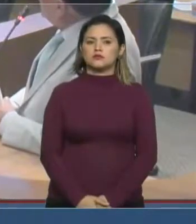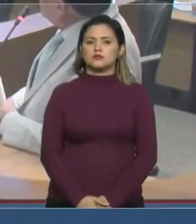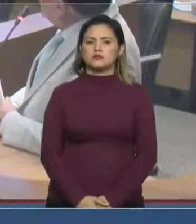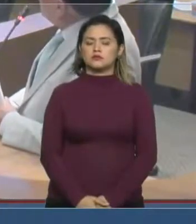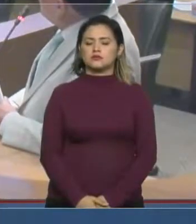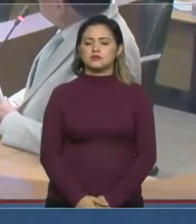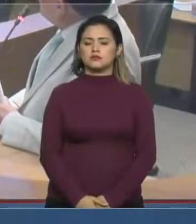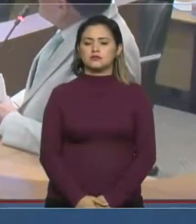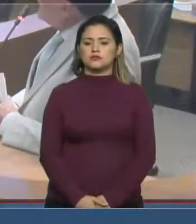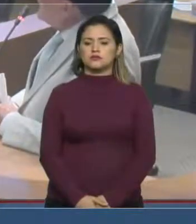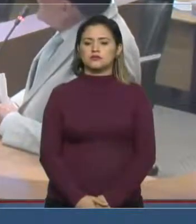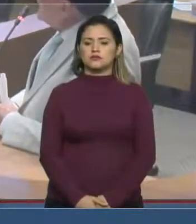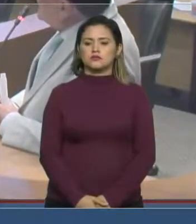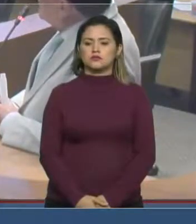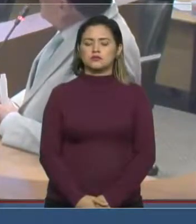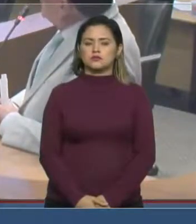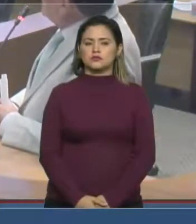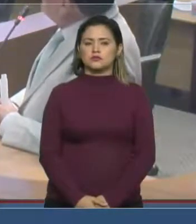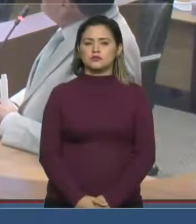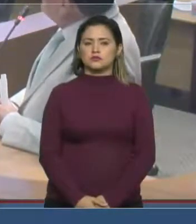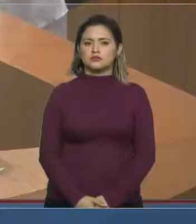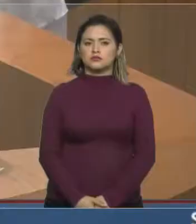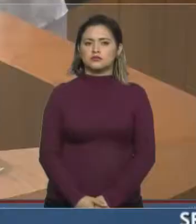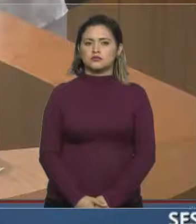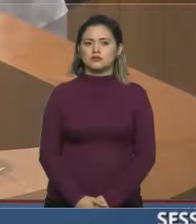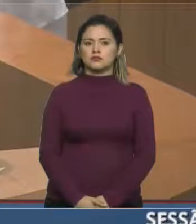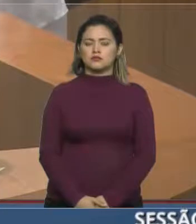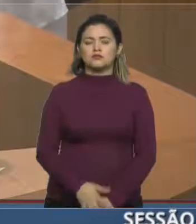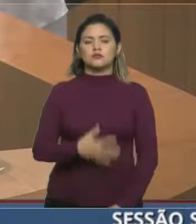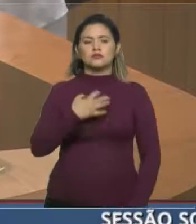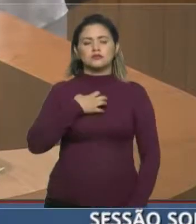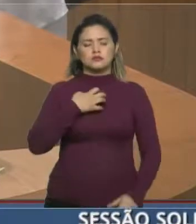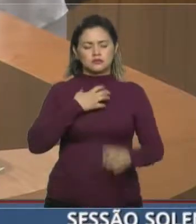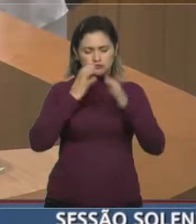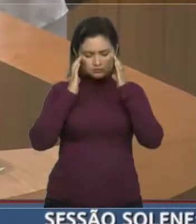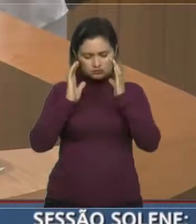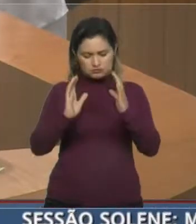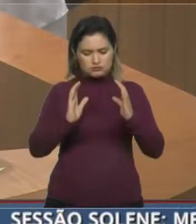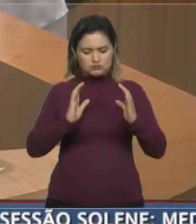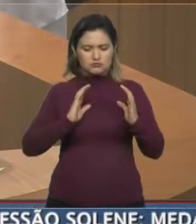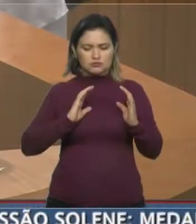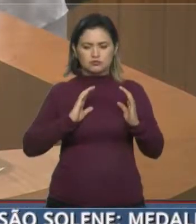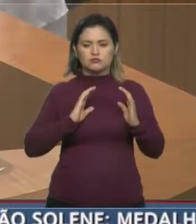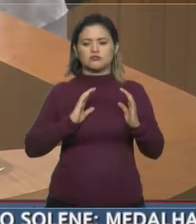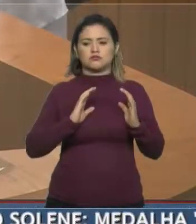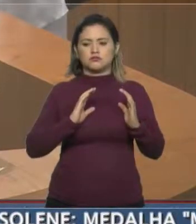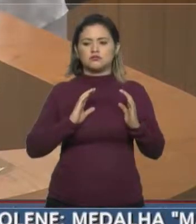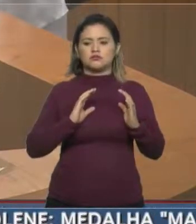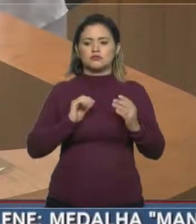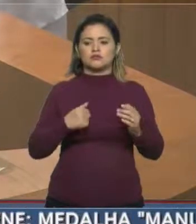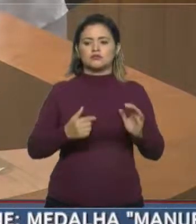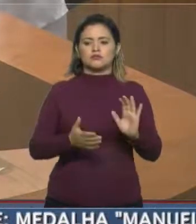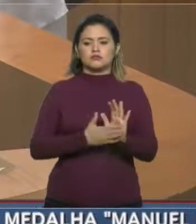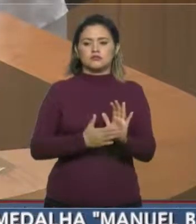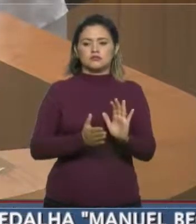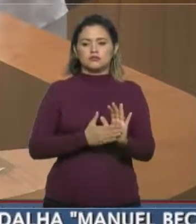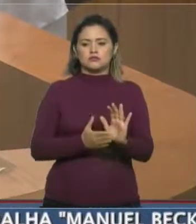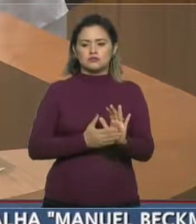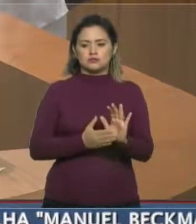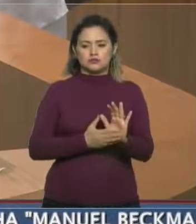por esta oportunidade que Vossa Excelência me deu. E sinto muito honrado em ter sido autor dessa